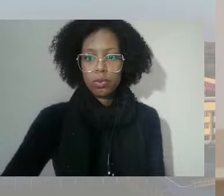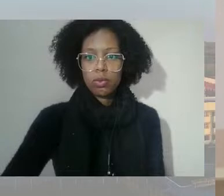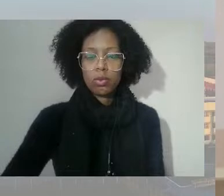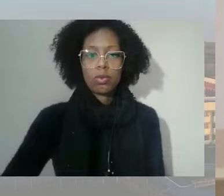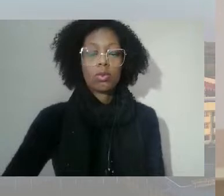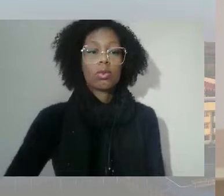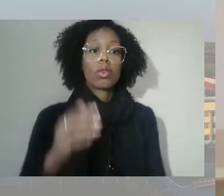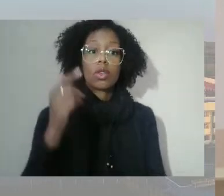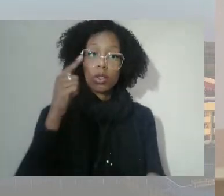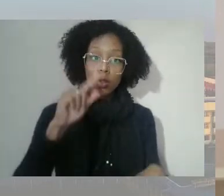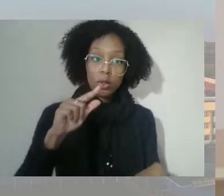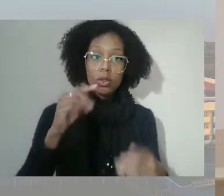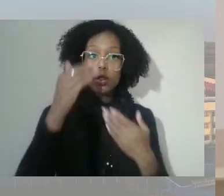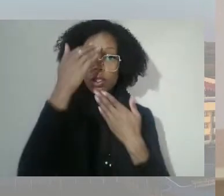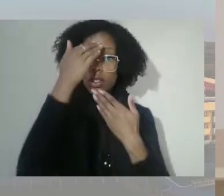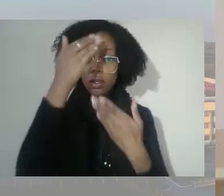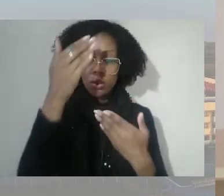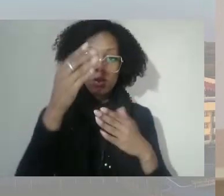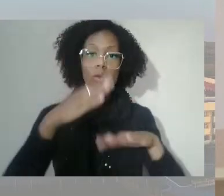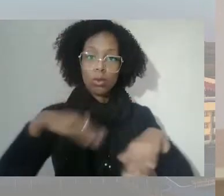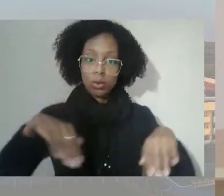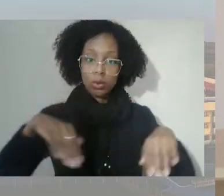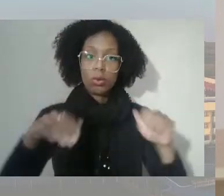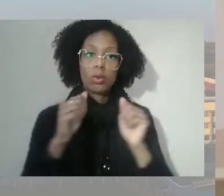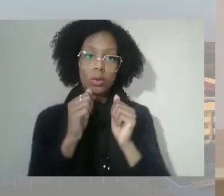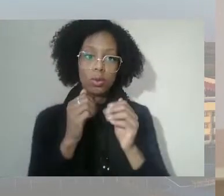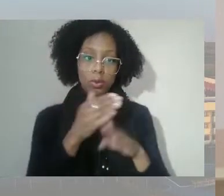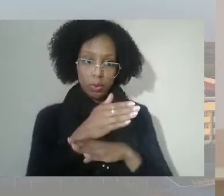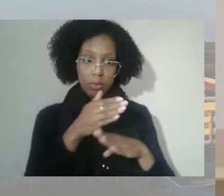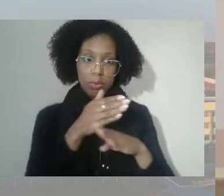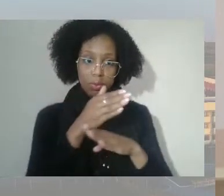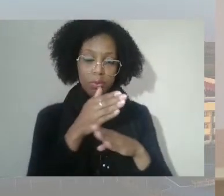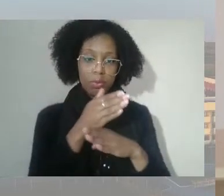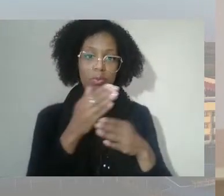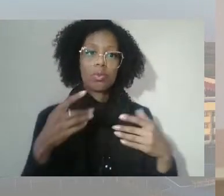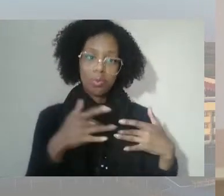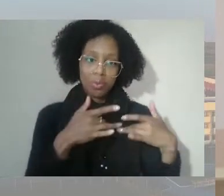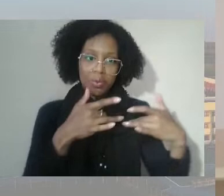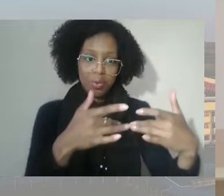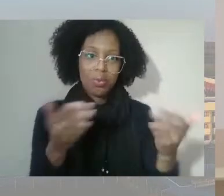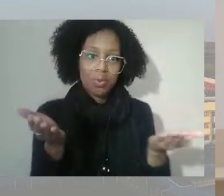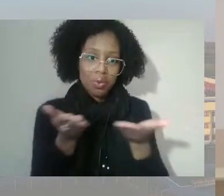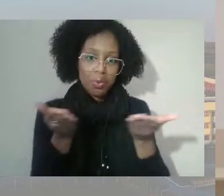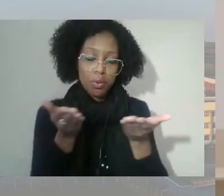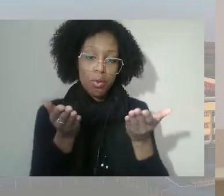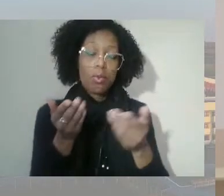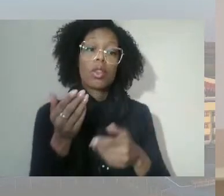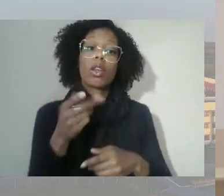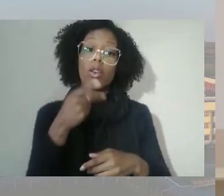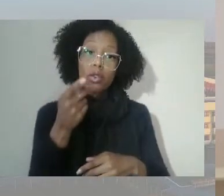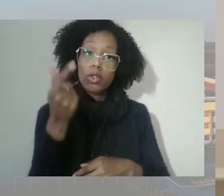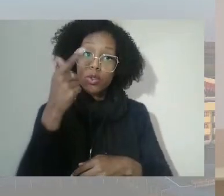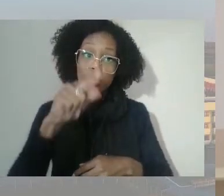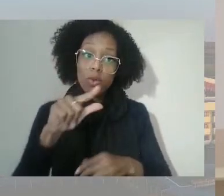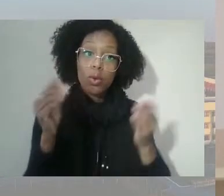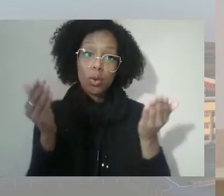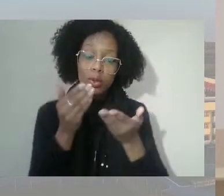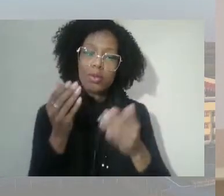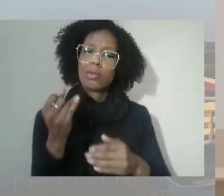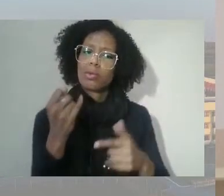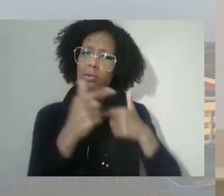Então, mais uma vez, agradecer a disponibilidade de quem se colocou à disposição. Então, ressaltar mais uma vez a importância desse